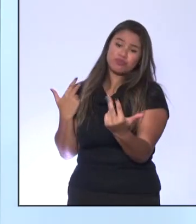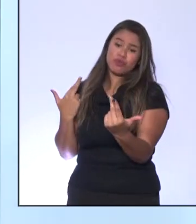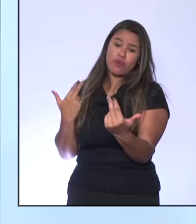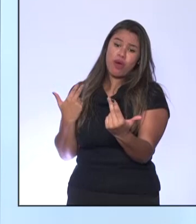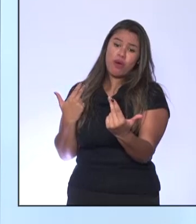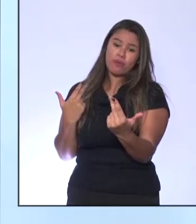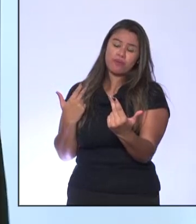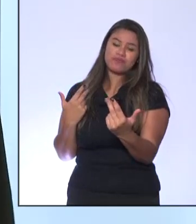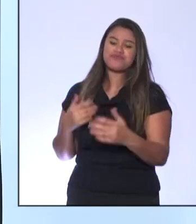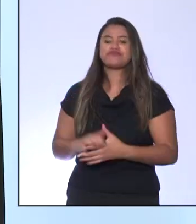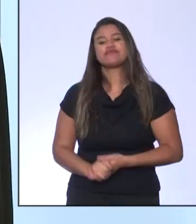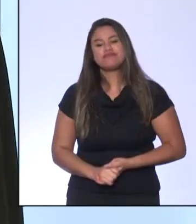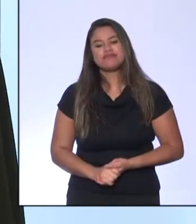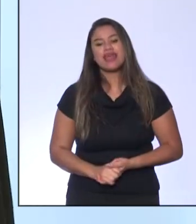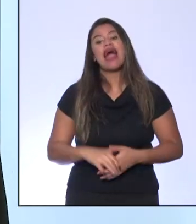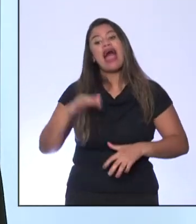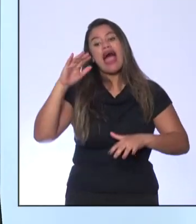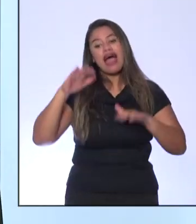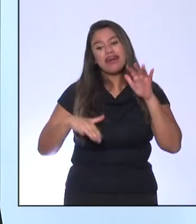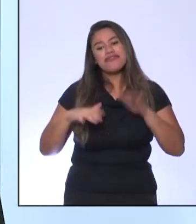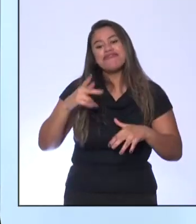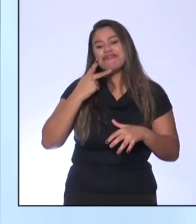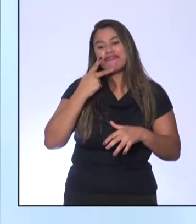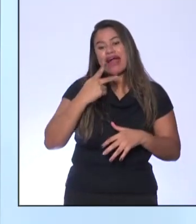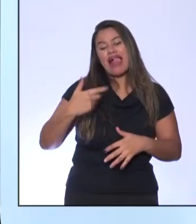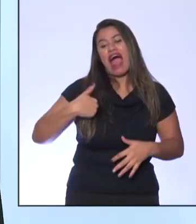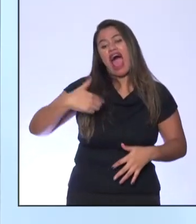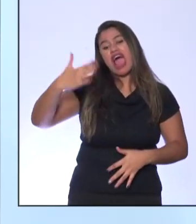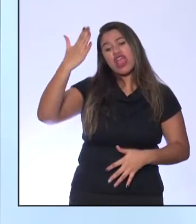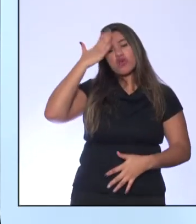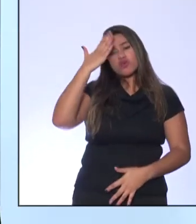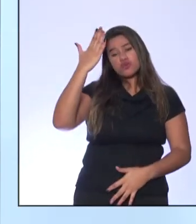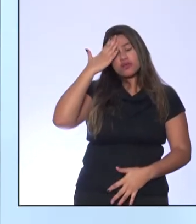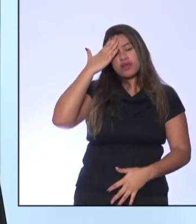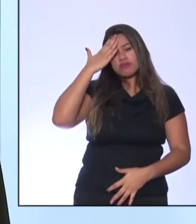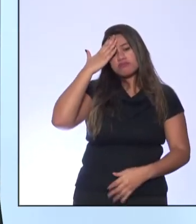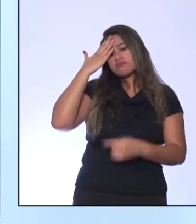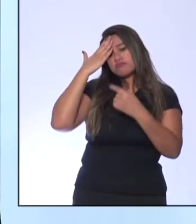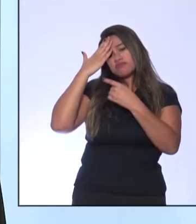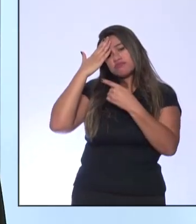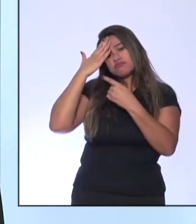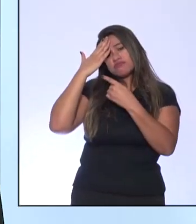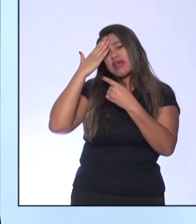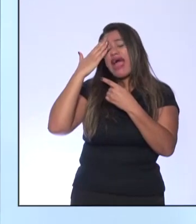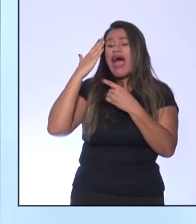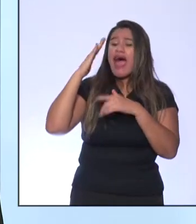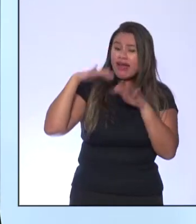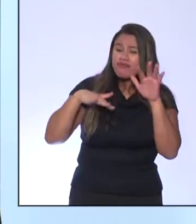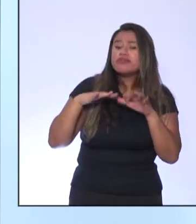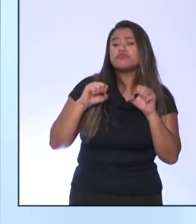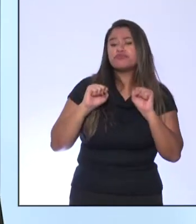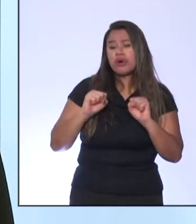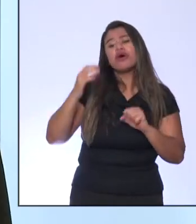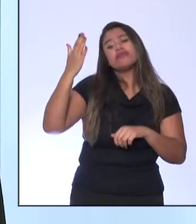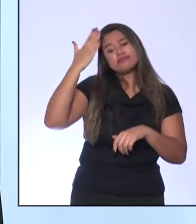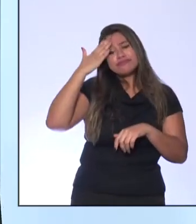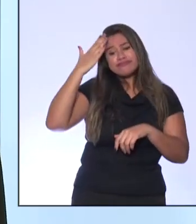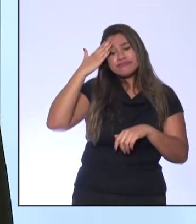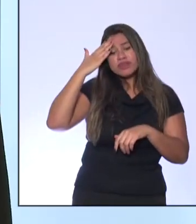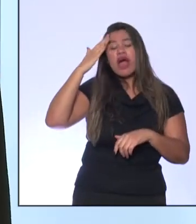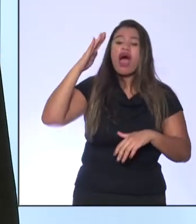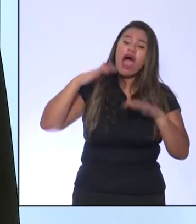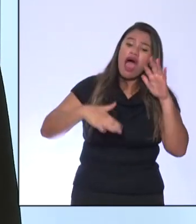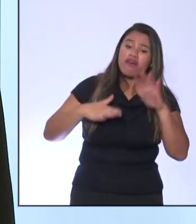está pensando, às vezes a gente realmente sabe. Às vezes não sabe. Na vida é assim. Nem